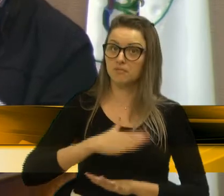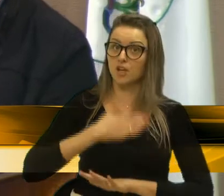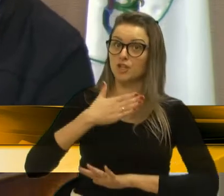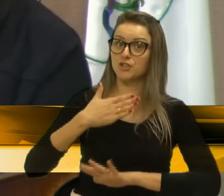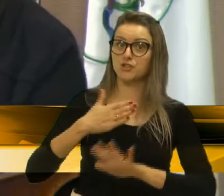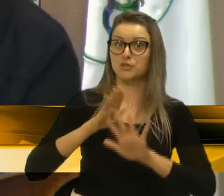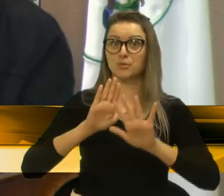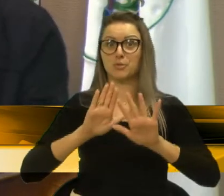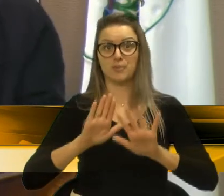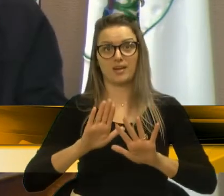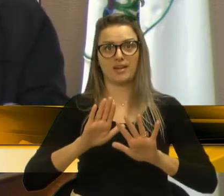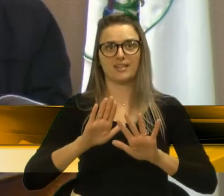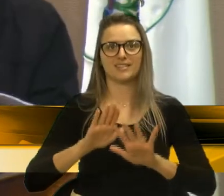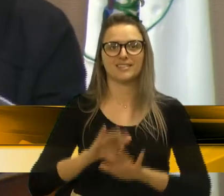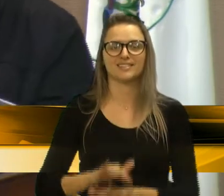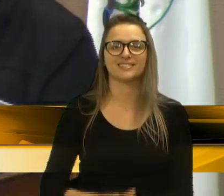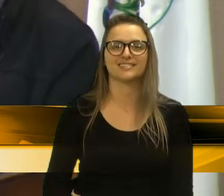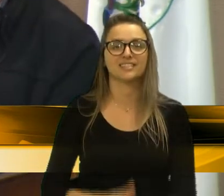surpreendentemente,